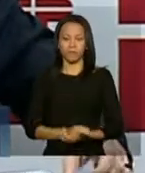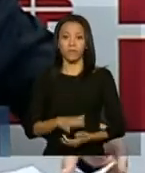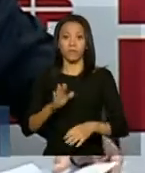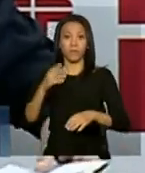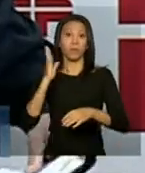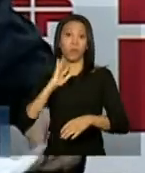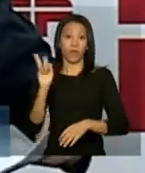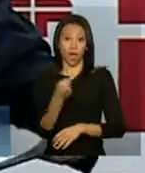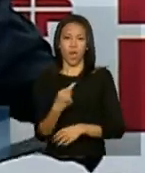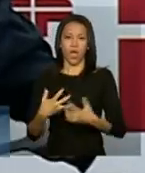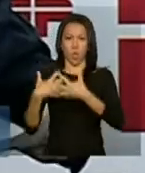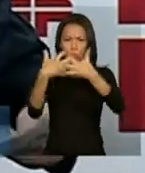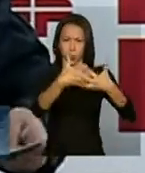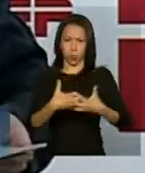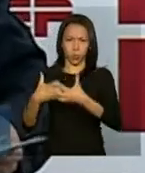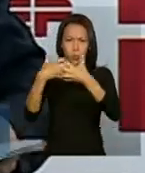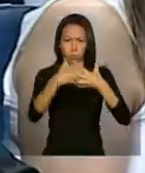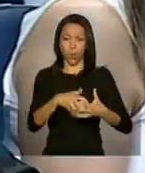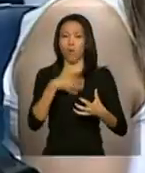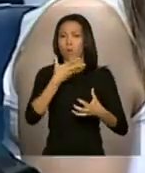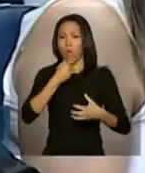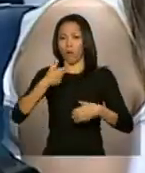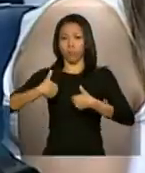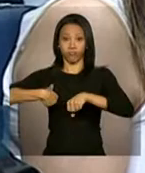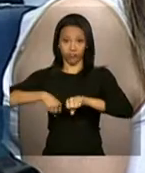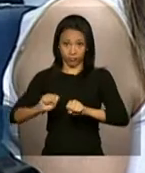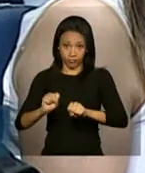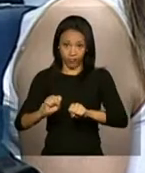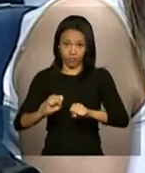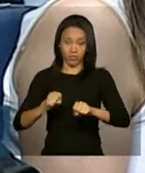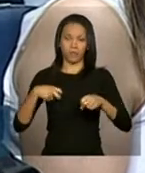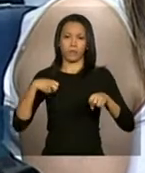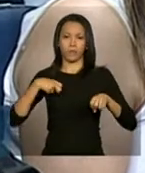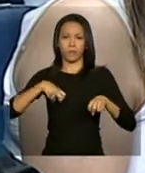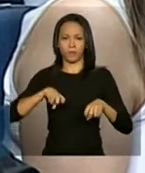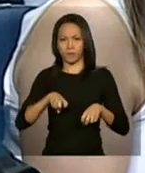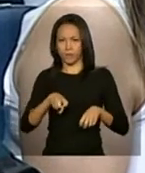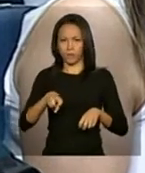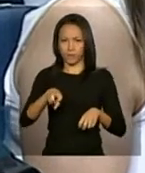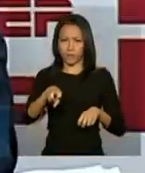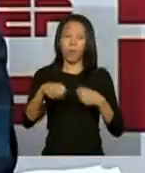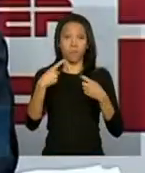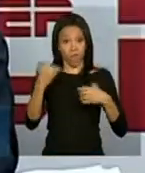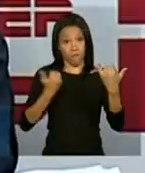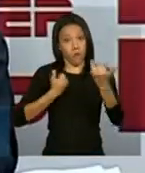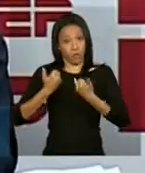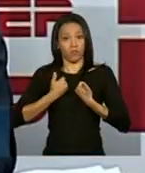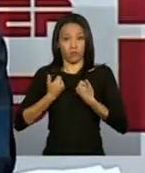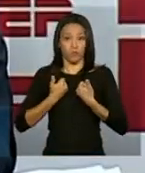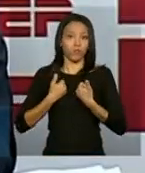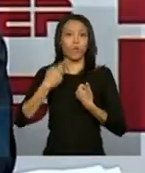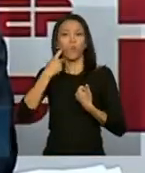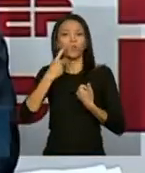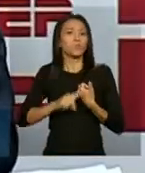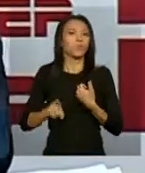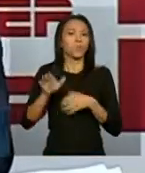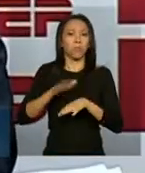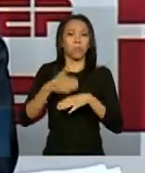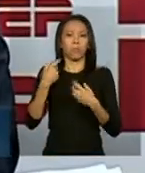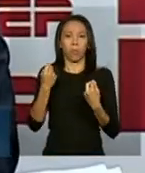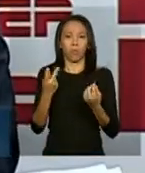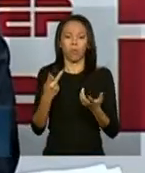Era uma carreta na contramão, o rapaz estava de moto, pelo menos pelas informações que nós recebemos, ele não teve nenhuma